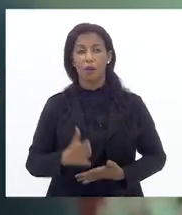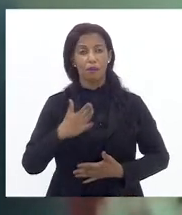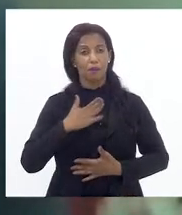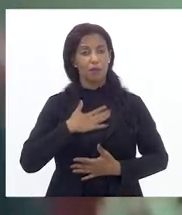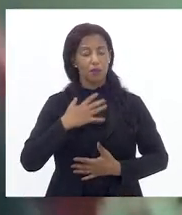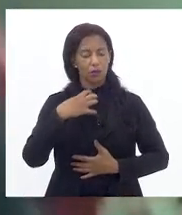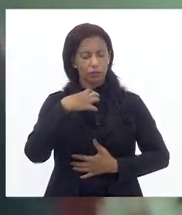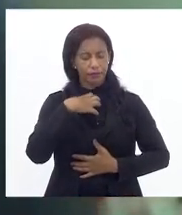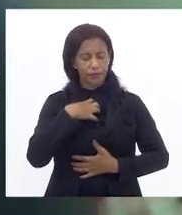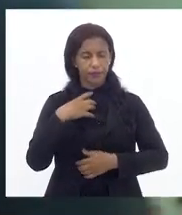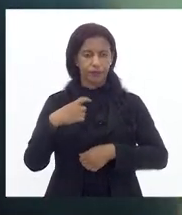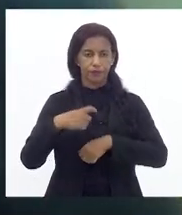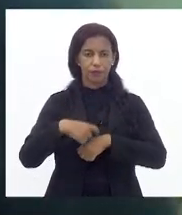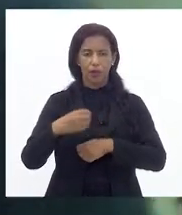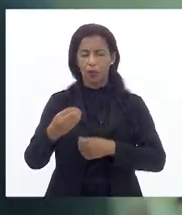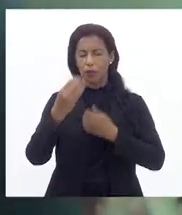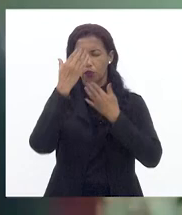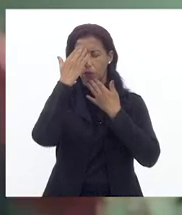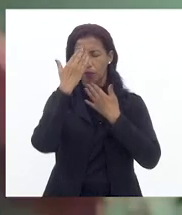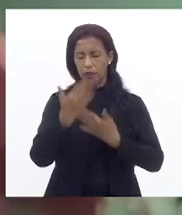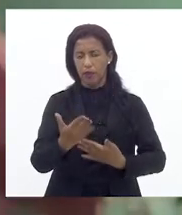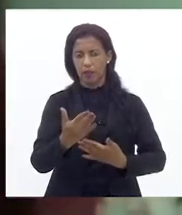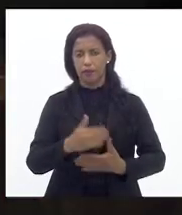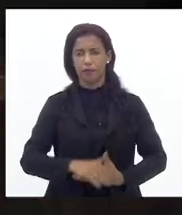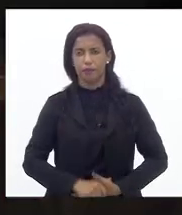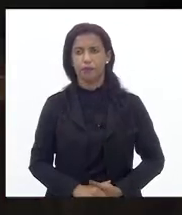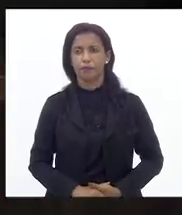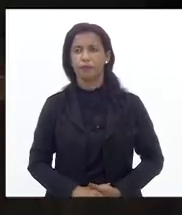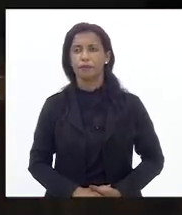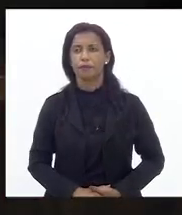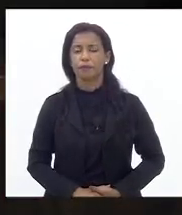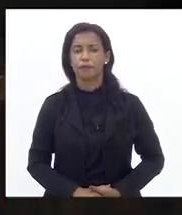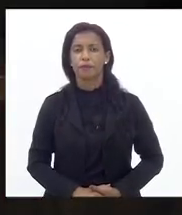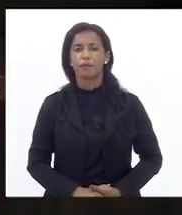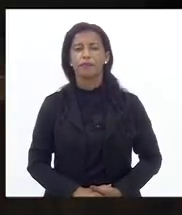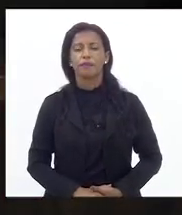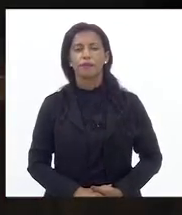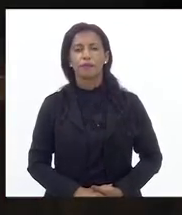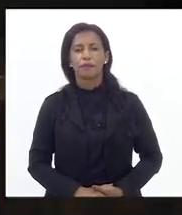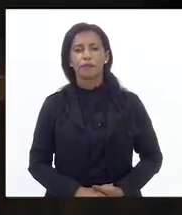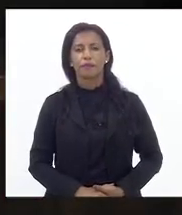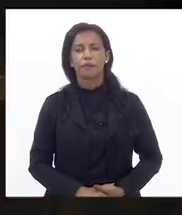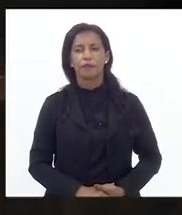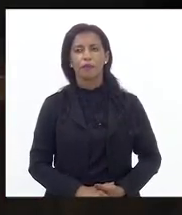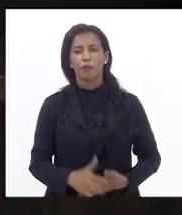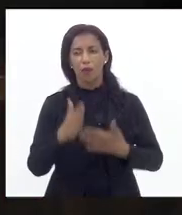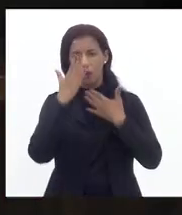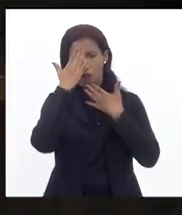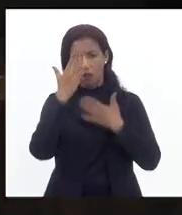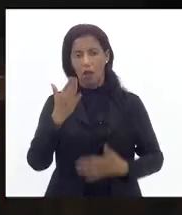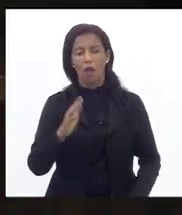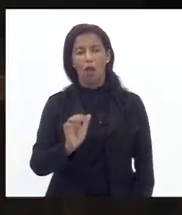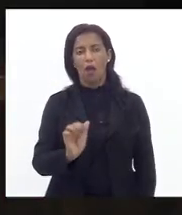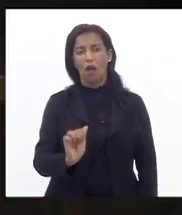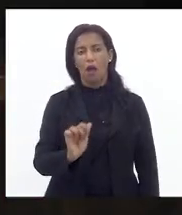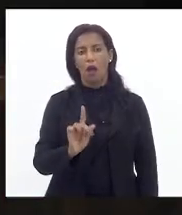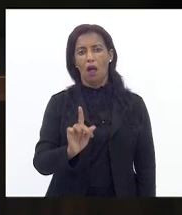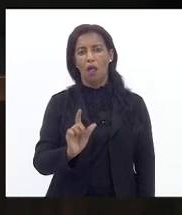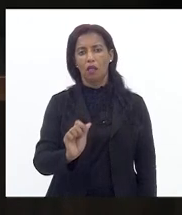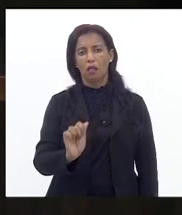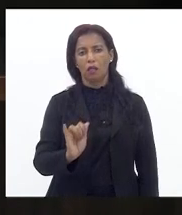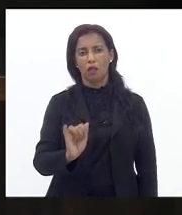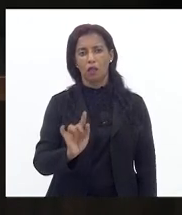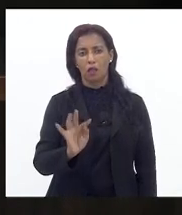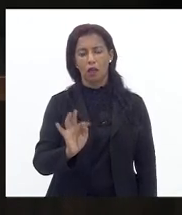o meu sentimento neste momento muito obrigado por cima Muito obrigado senhor Adailton Batista